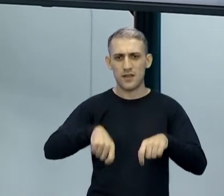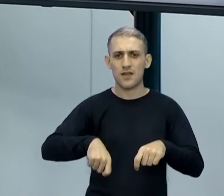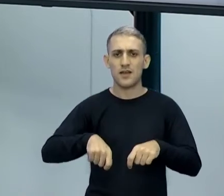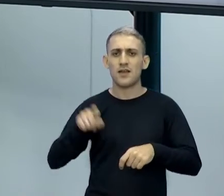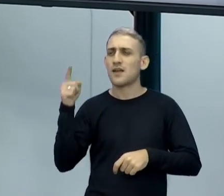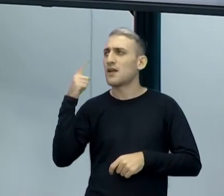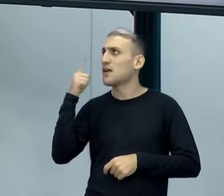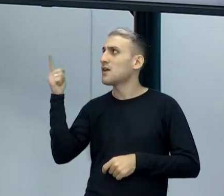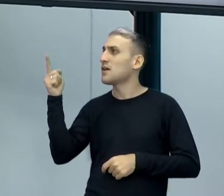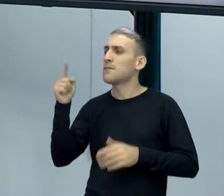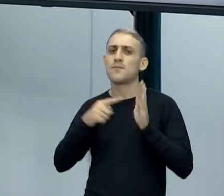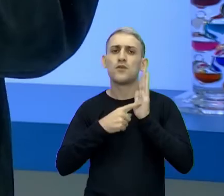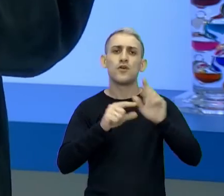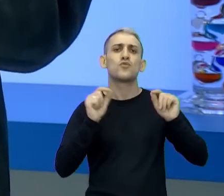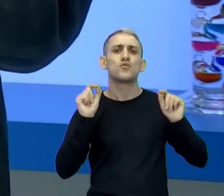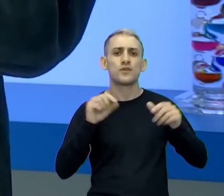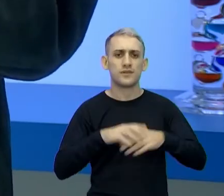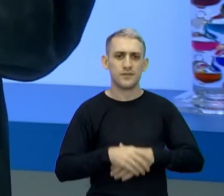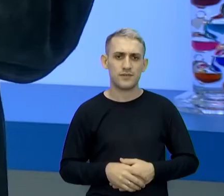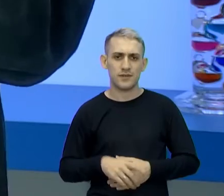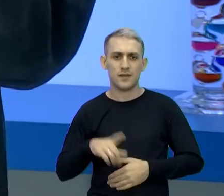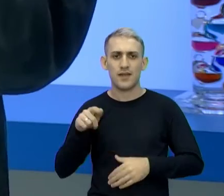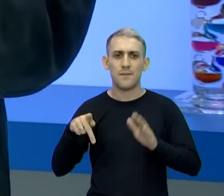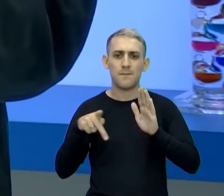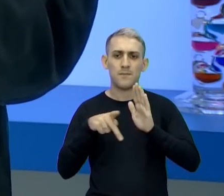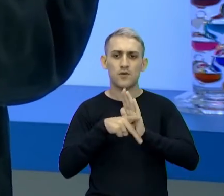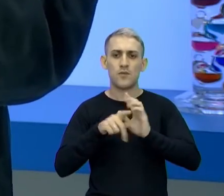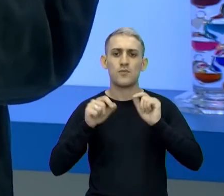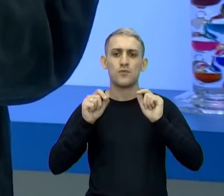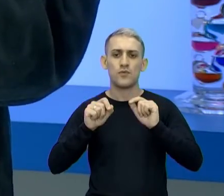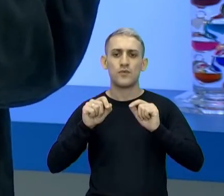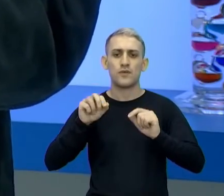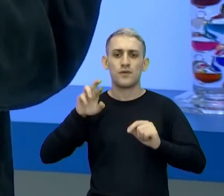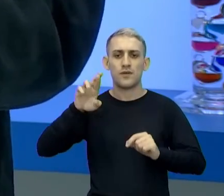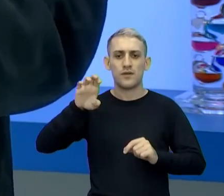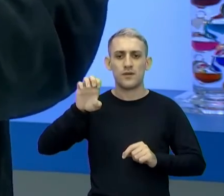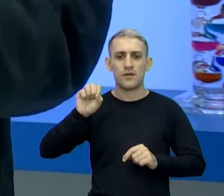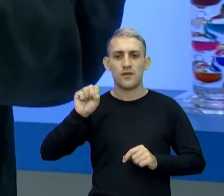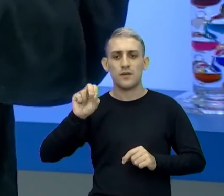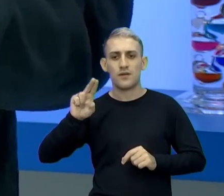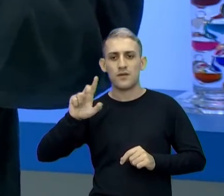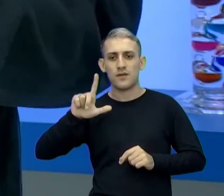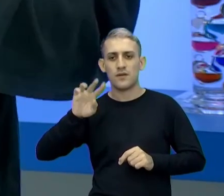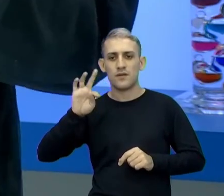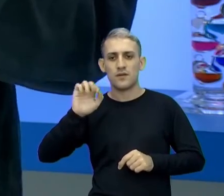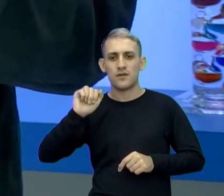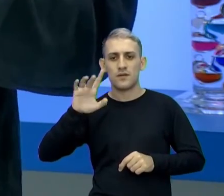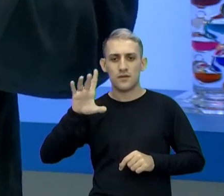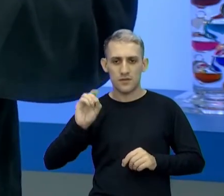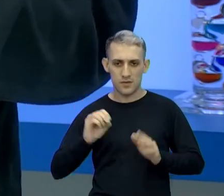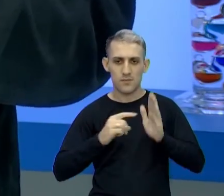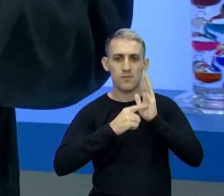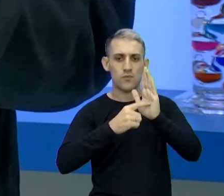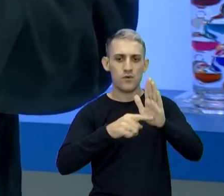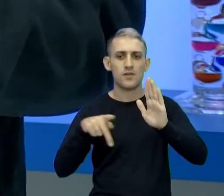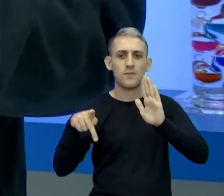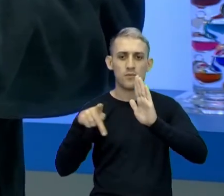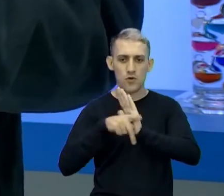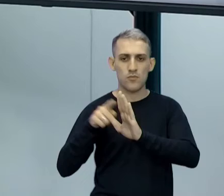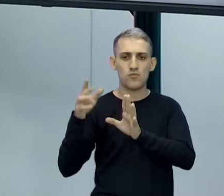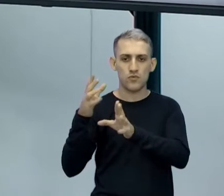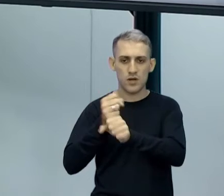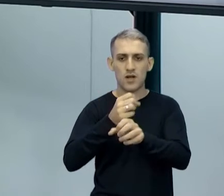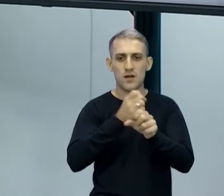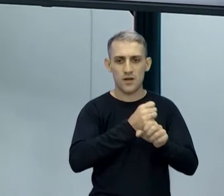figura aqui, o que apresenta? Essa figura aqui é uma figura de resultados. Ela apresenta para a gente resultados de